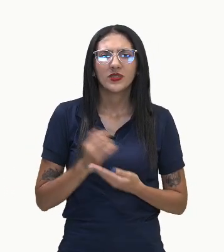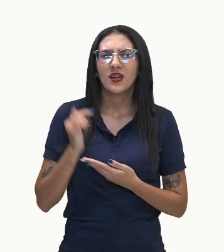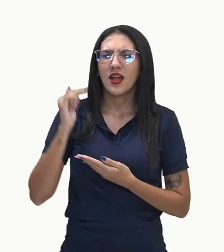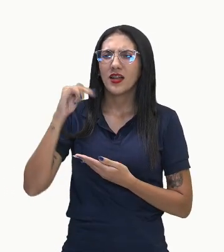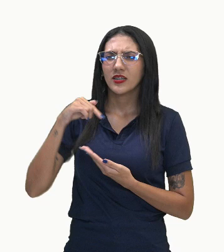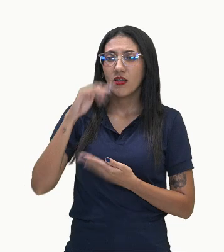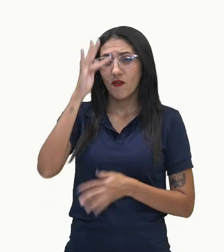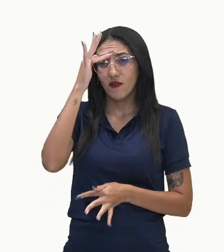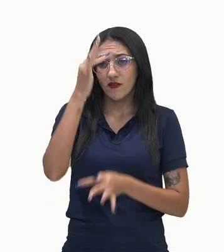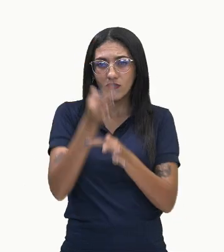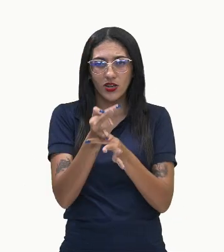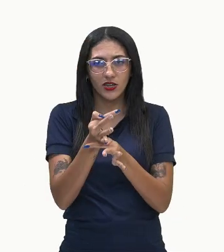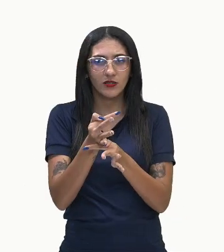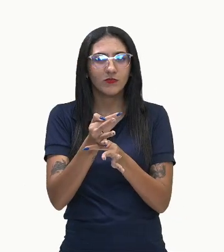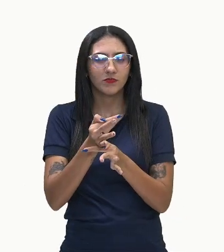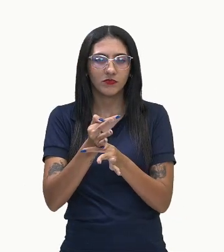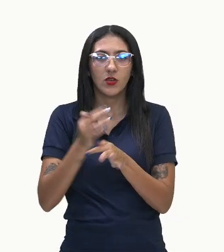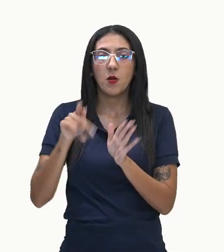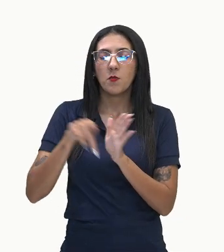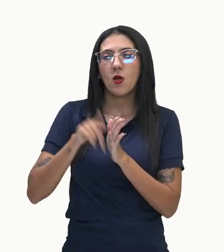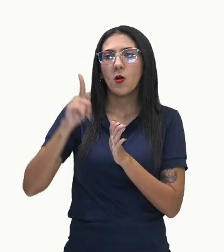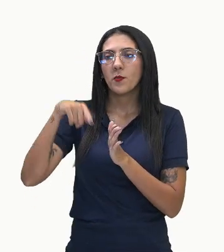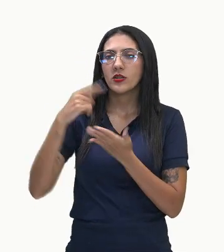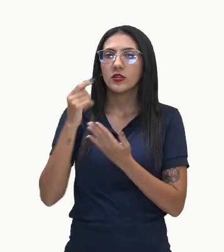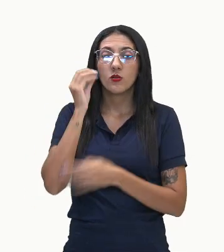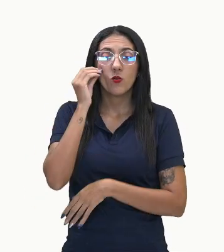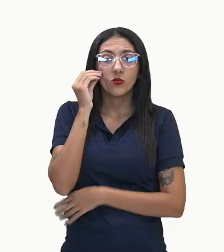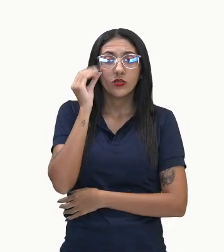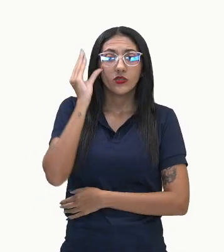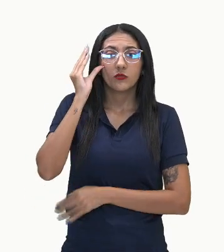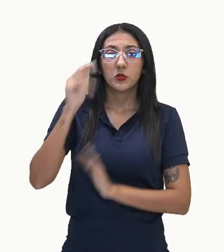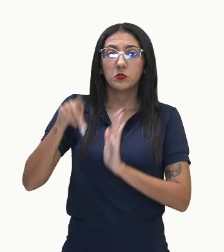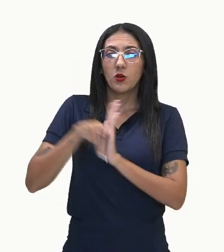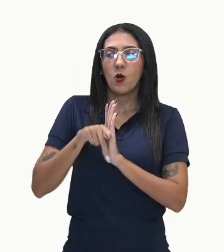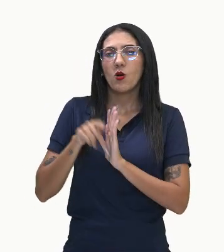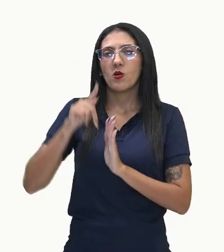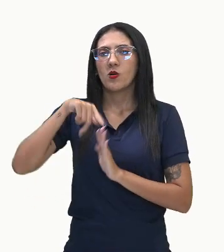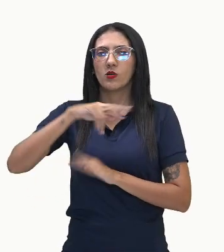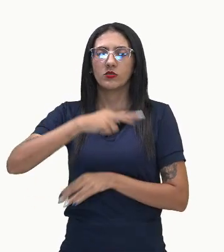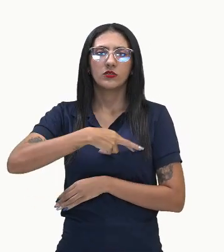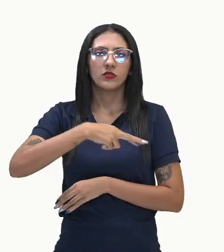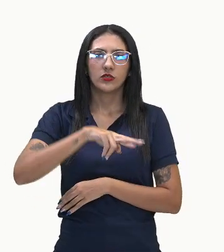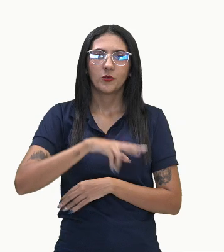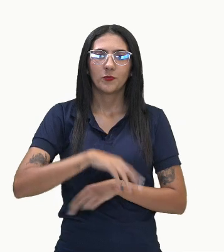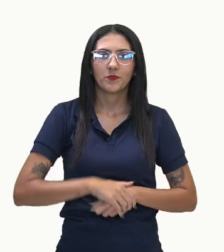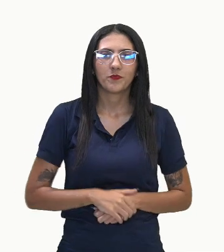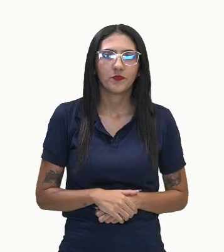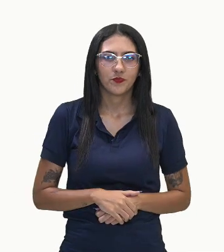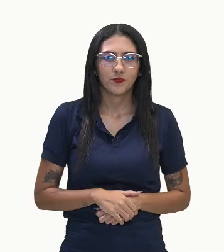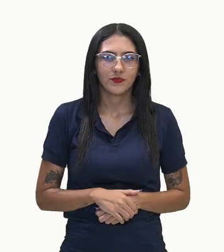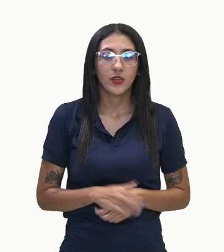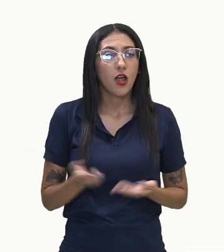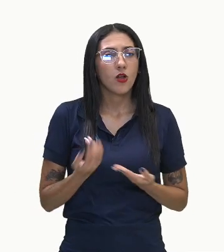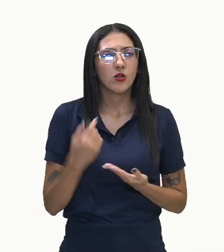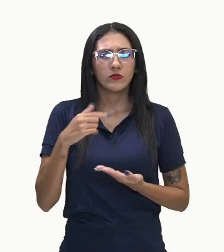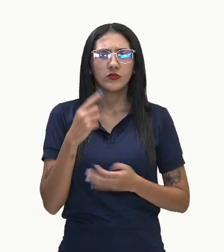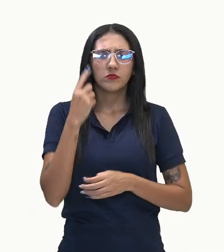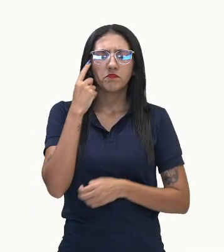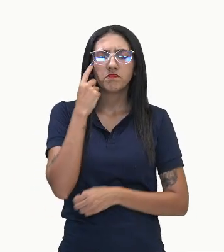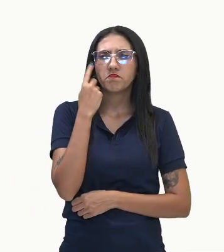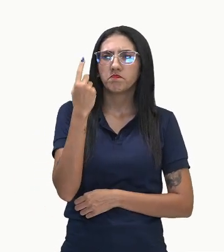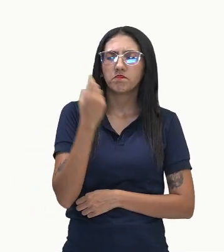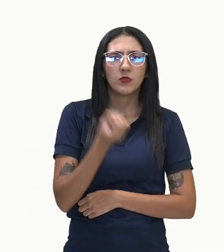aquela fé, aquela sabedoria. Então, para pensar quantas pessoas da